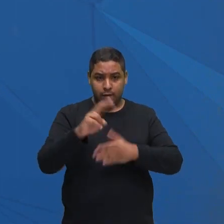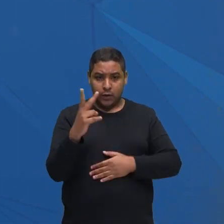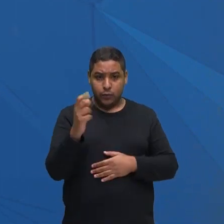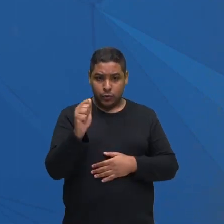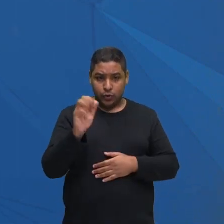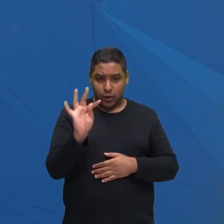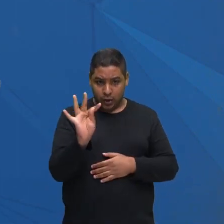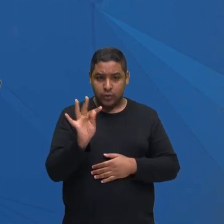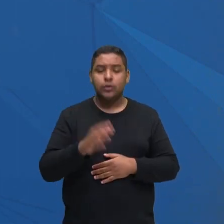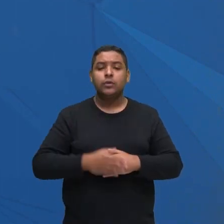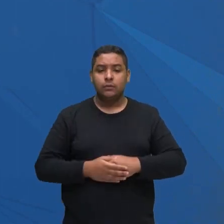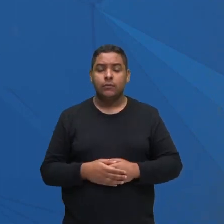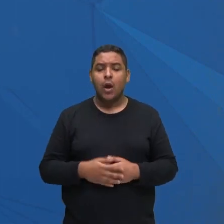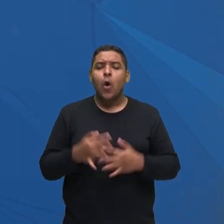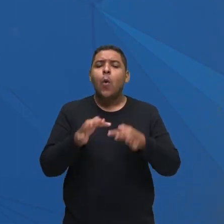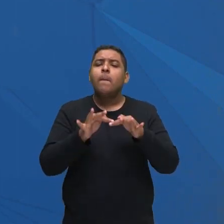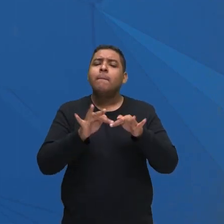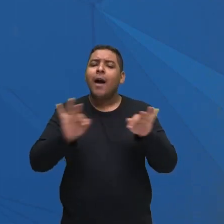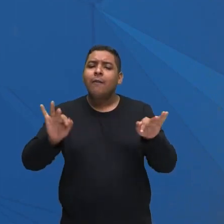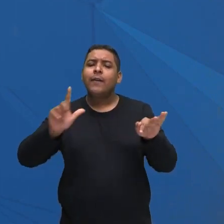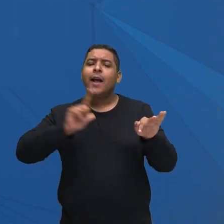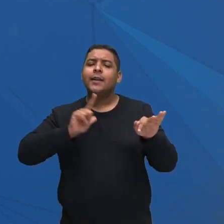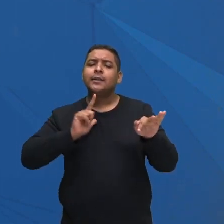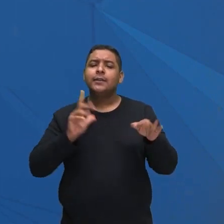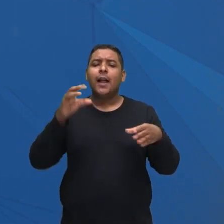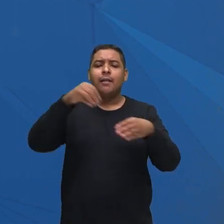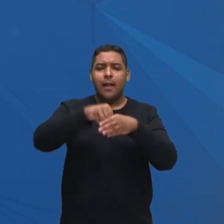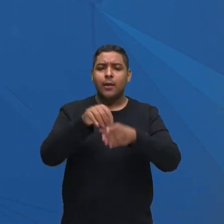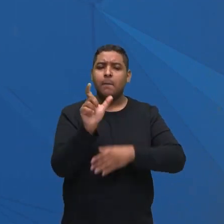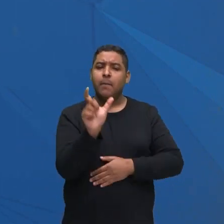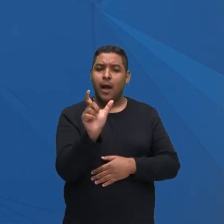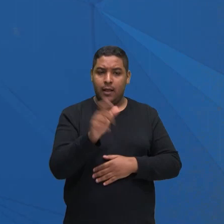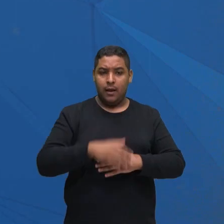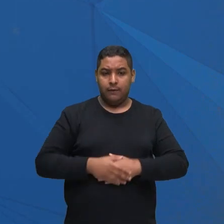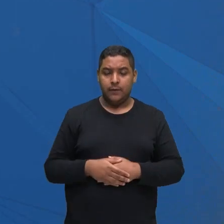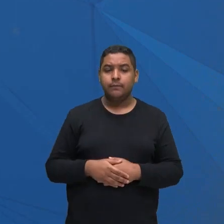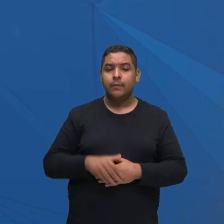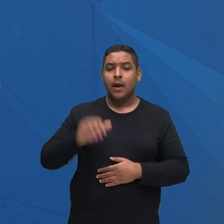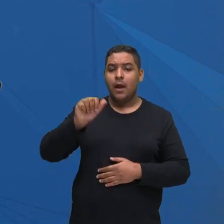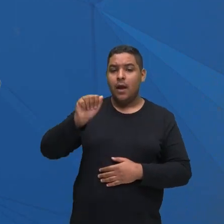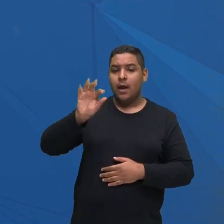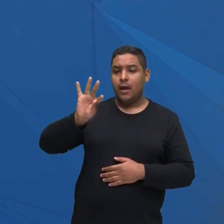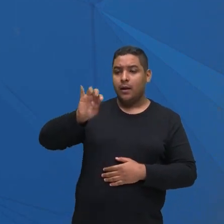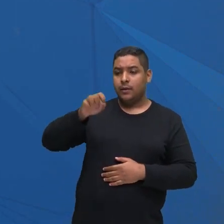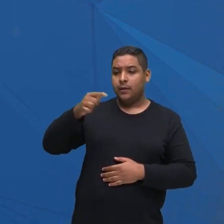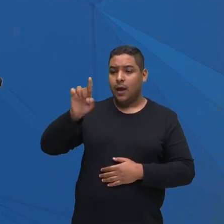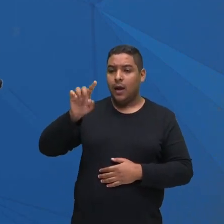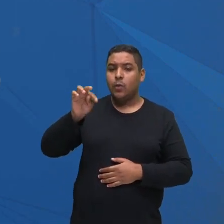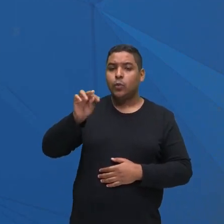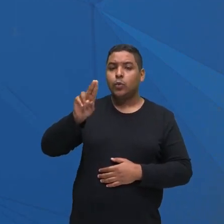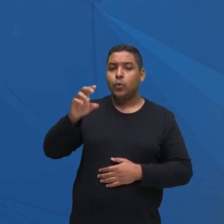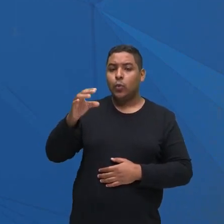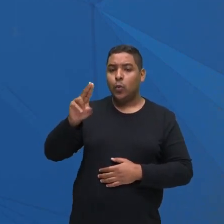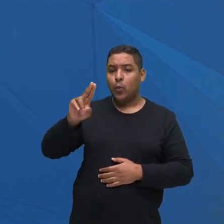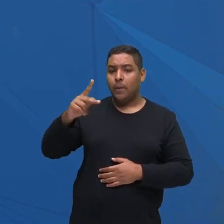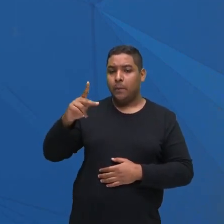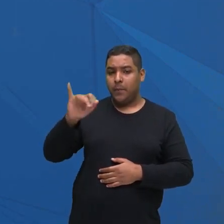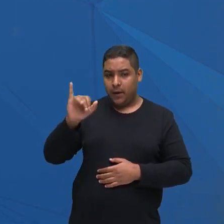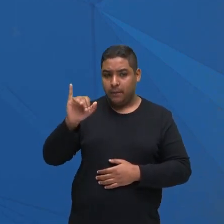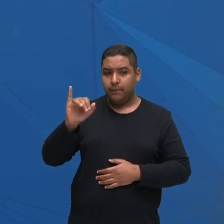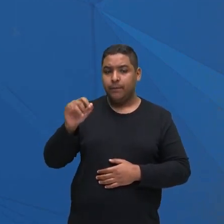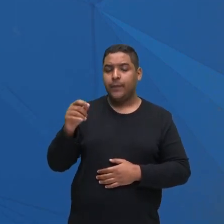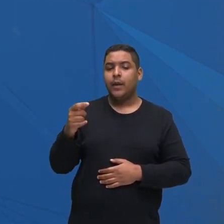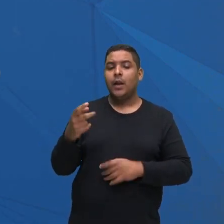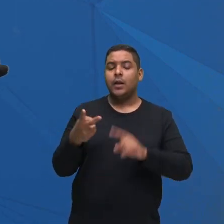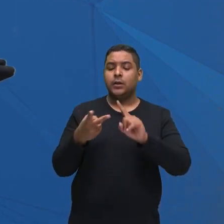que legal, uma frase que contenha os termos até o tucupi e brocado. Sim, porque o amazonês,